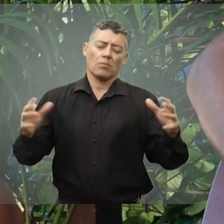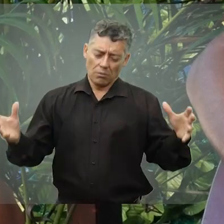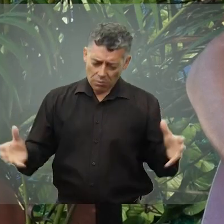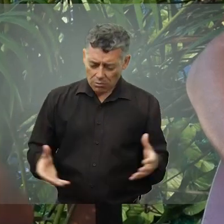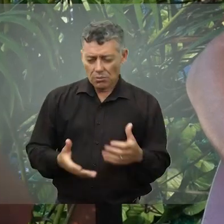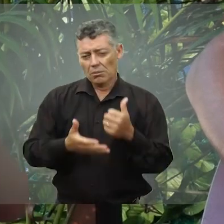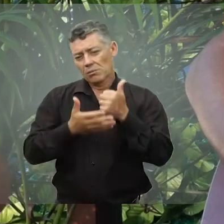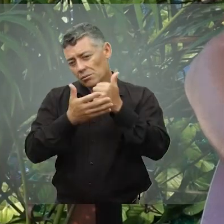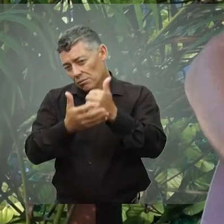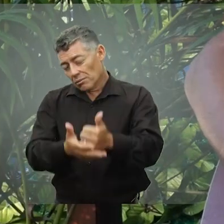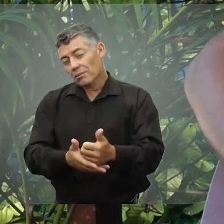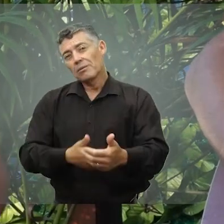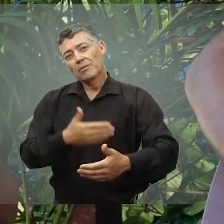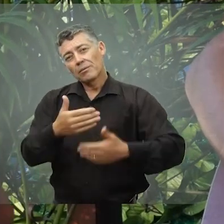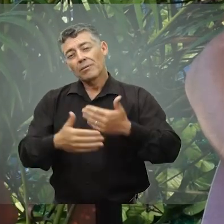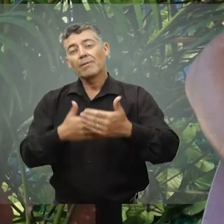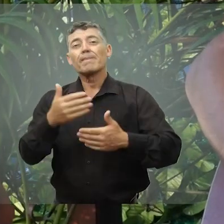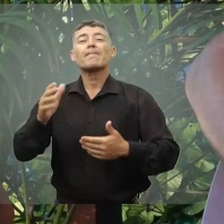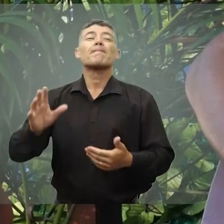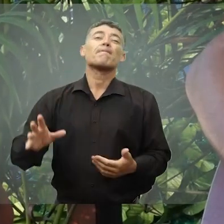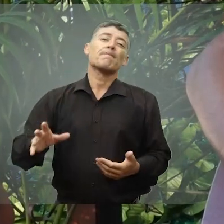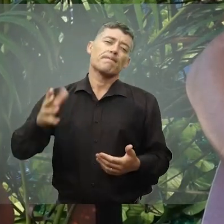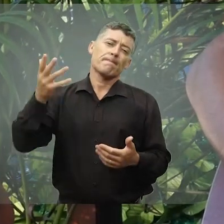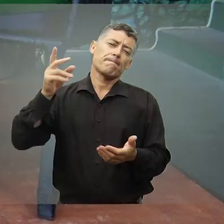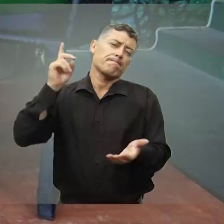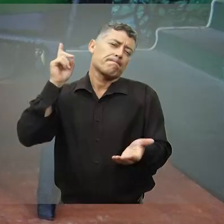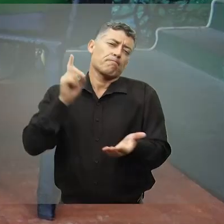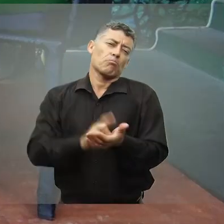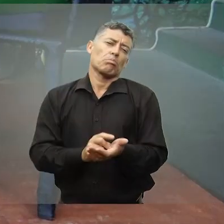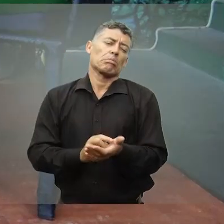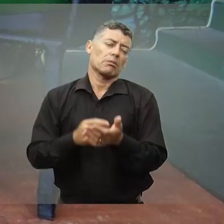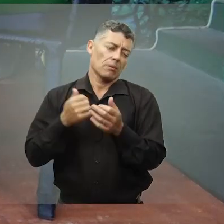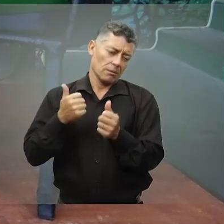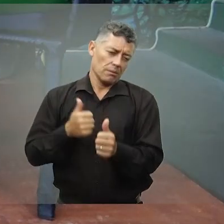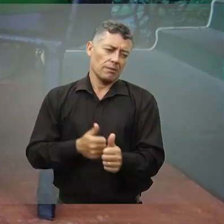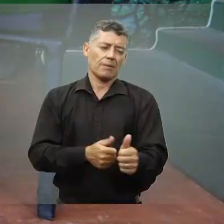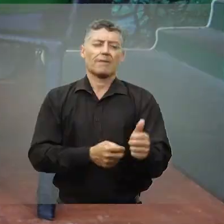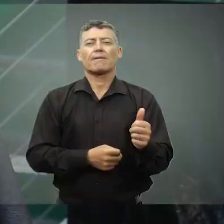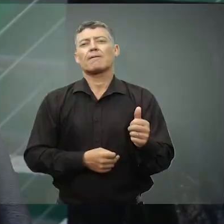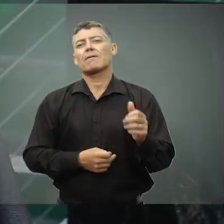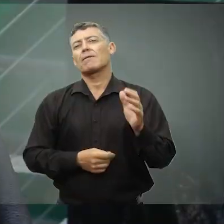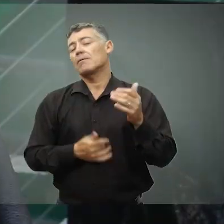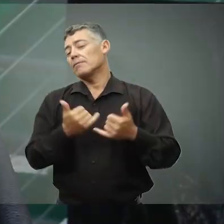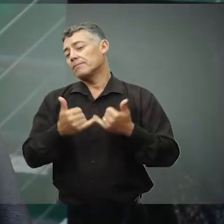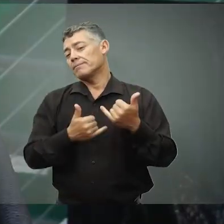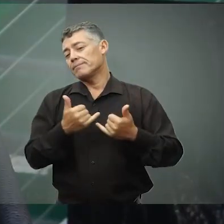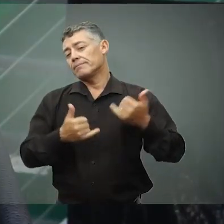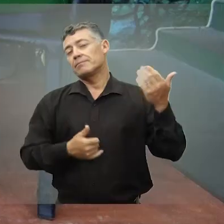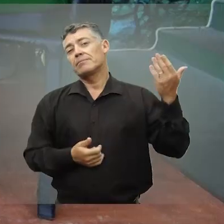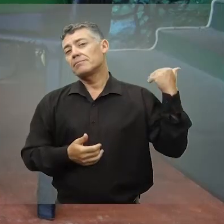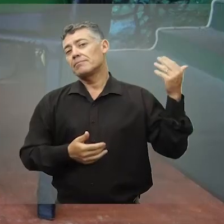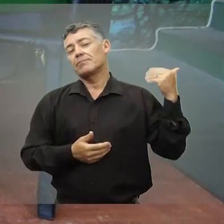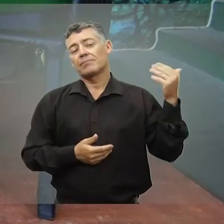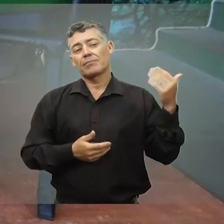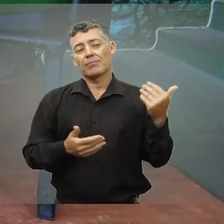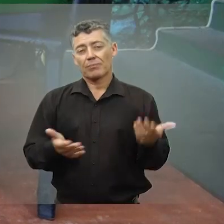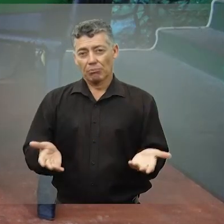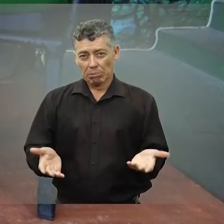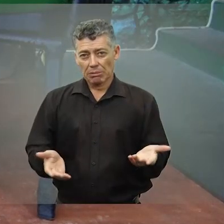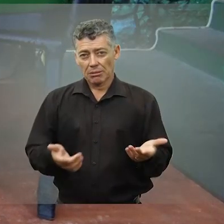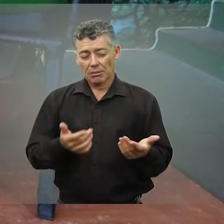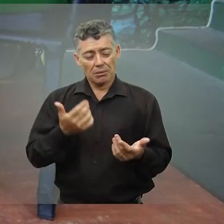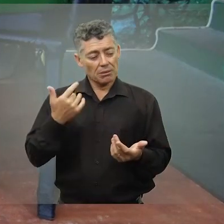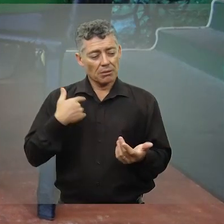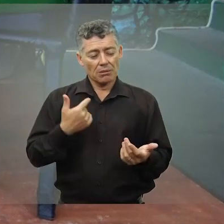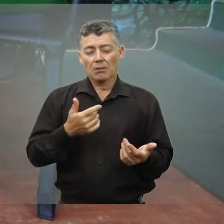Papaléguas. E ali surgia mesmo uma carreira, porque até então era como se fosse uma brincadeira. Um hobby, né? Escondido